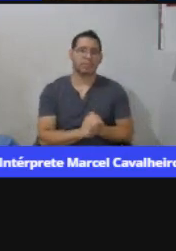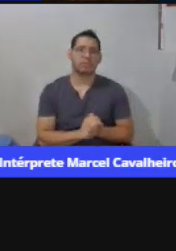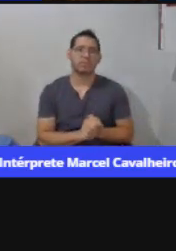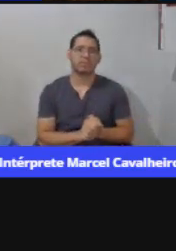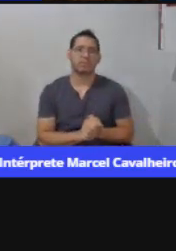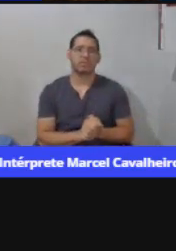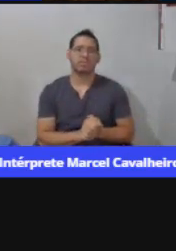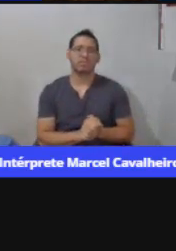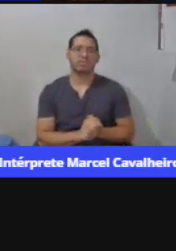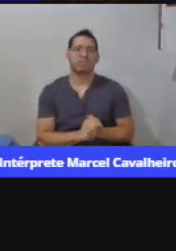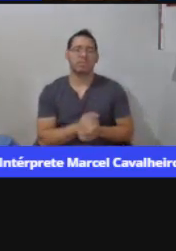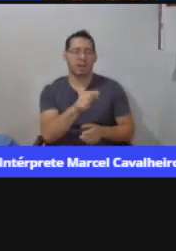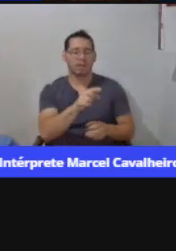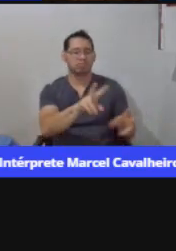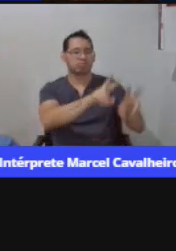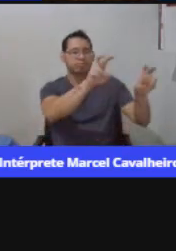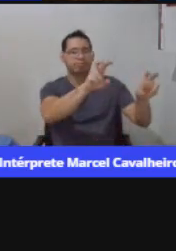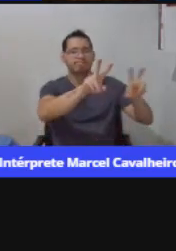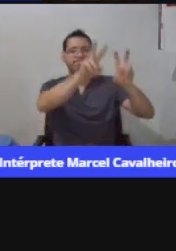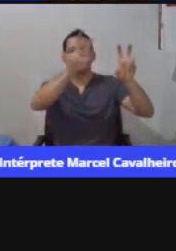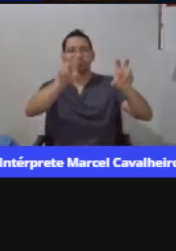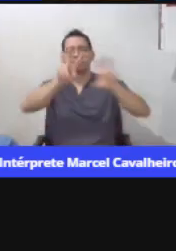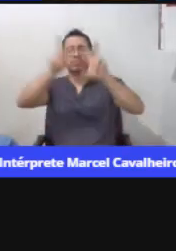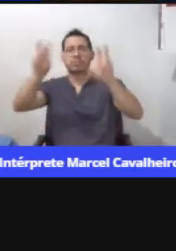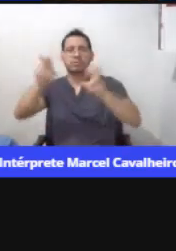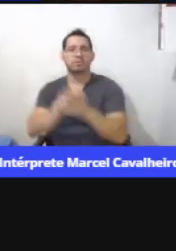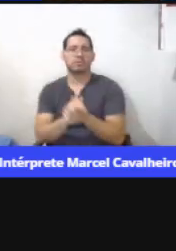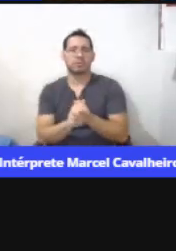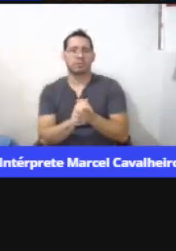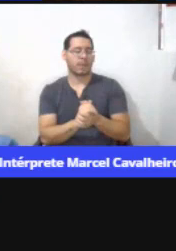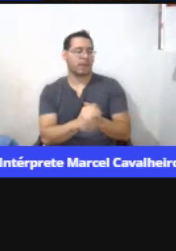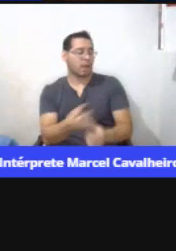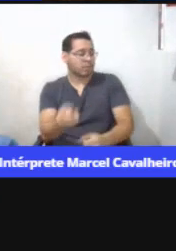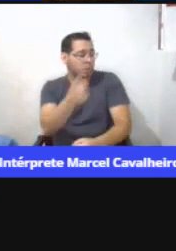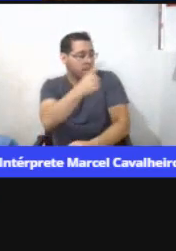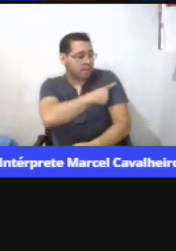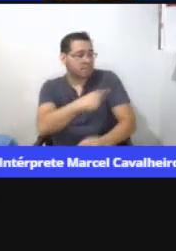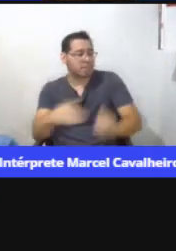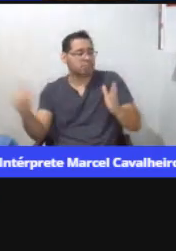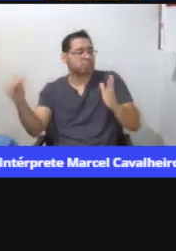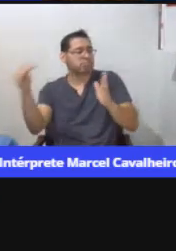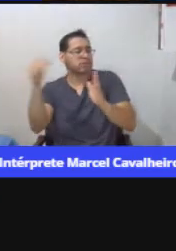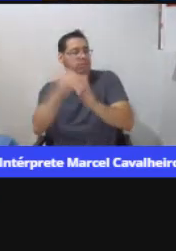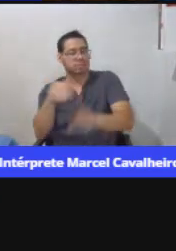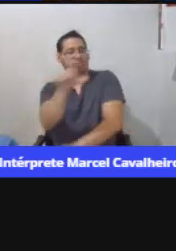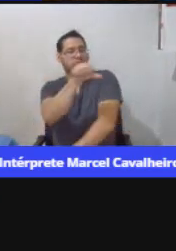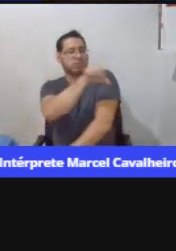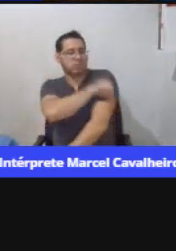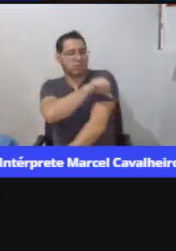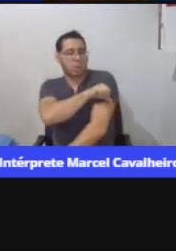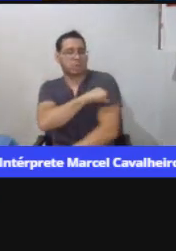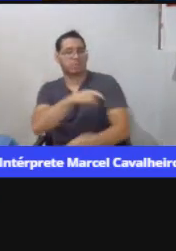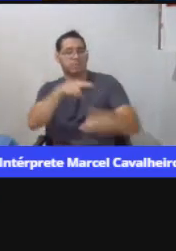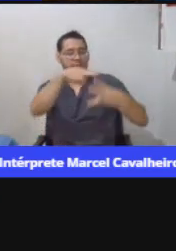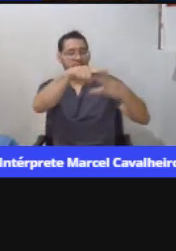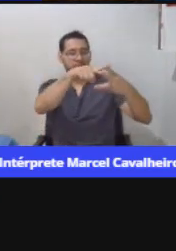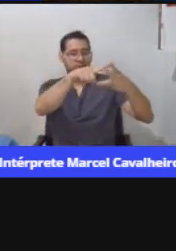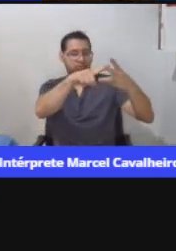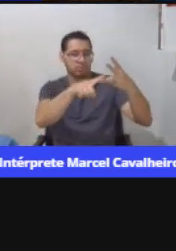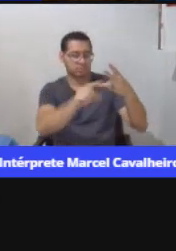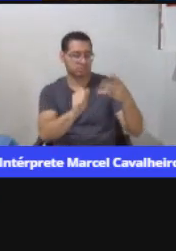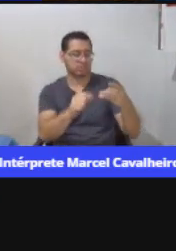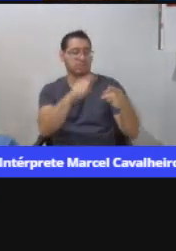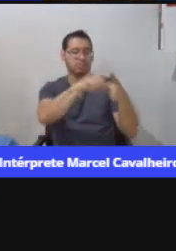As unidades temáticas que perpassam do 1º aninho até o 9º ano são 3. Terra